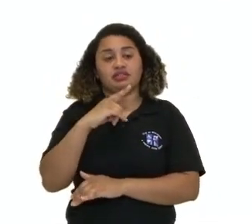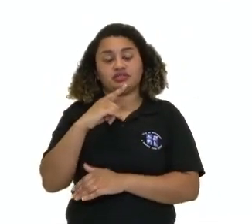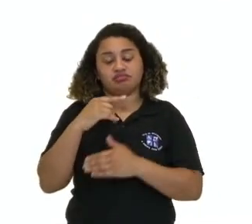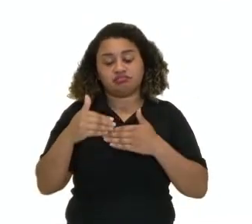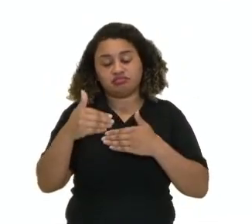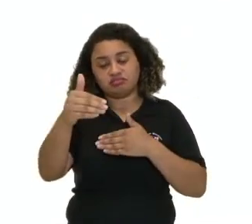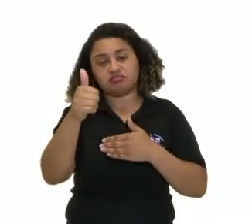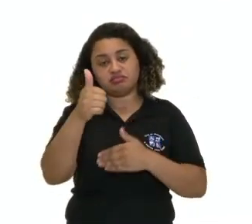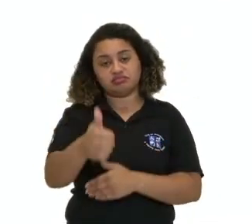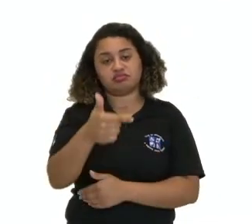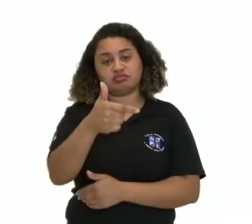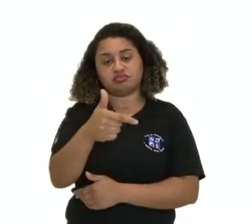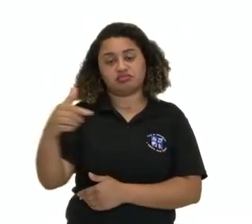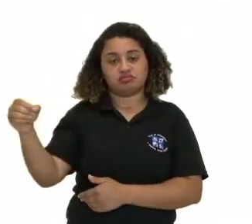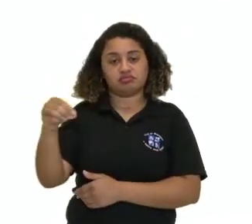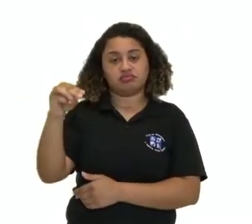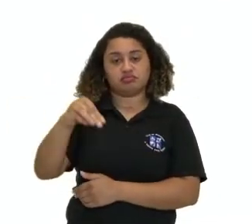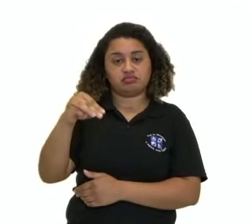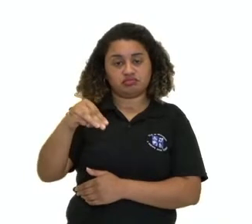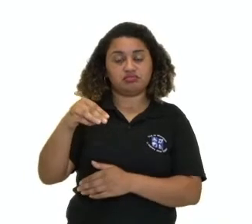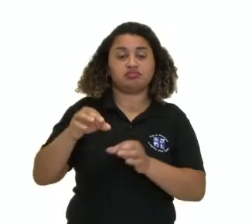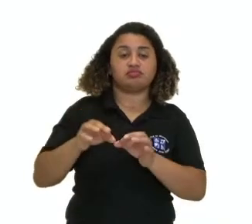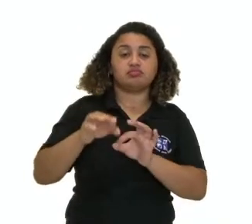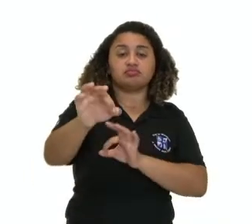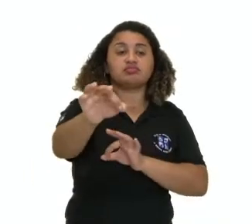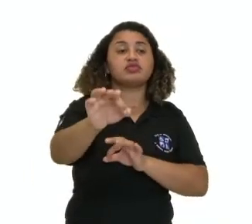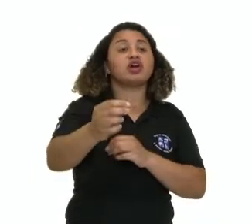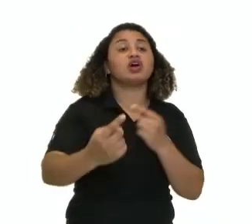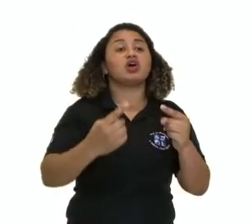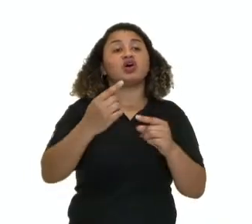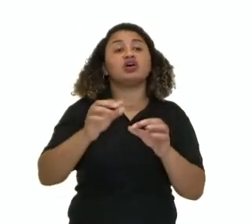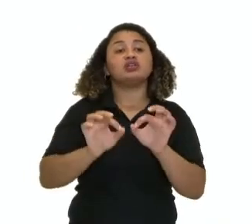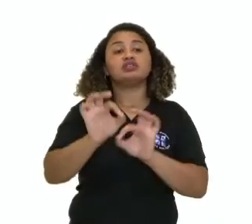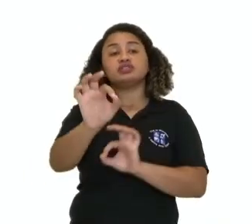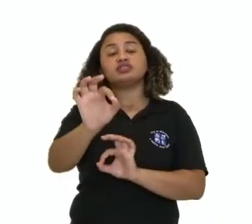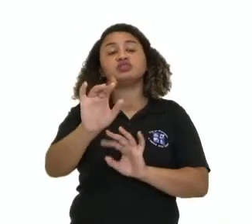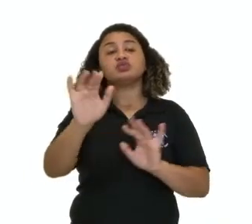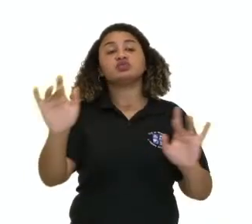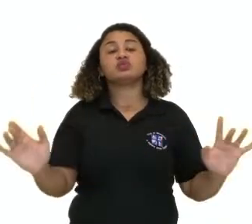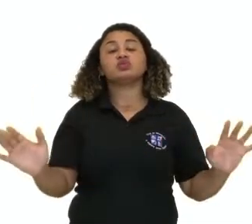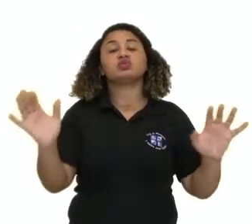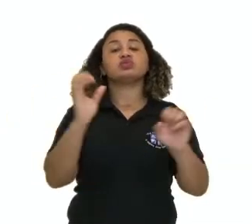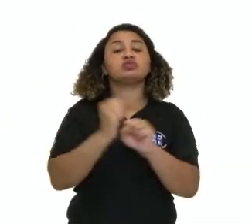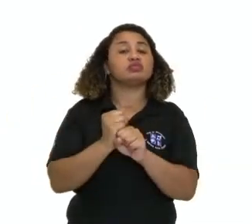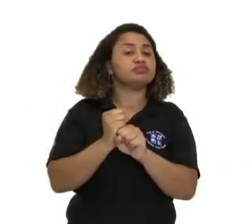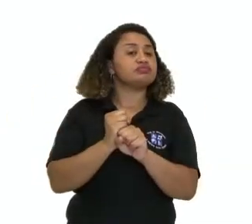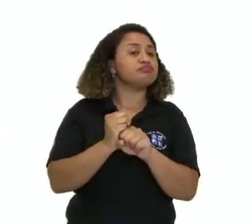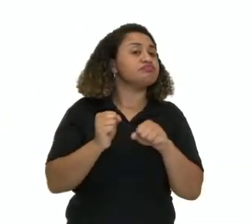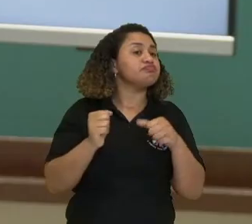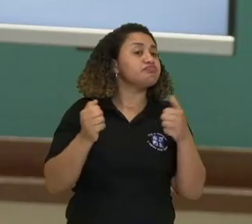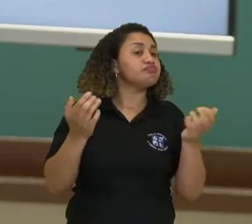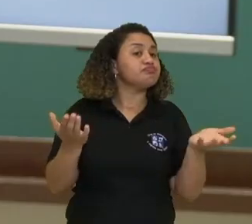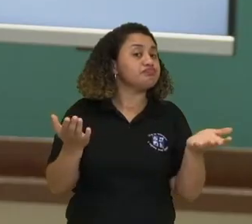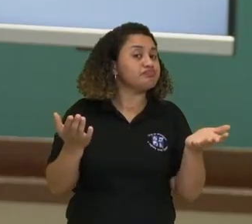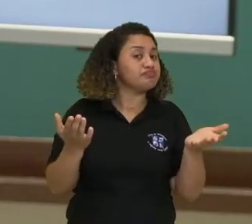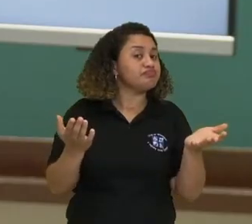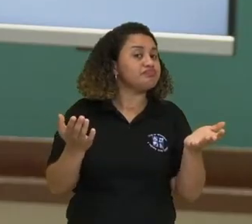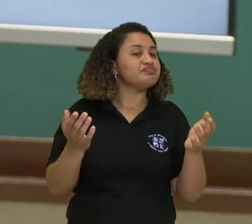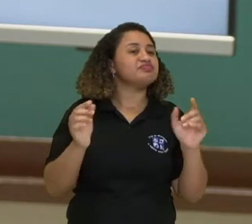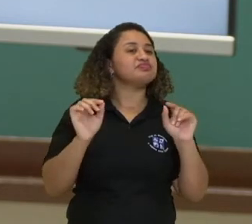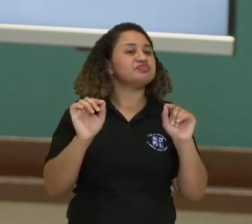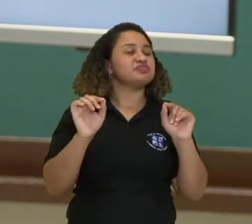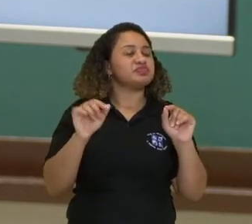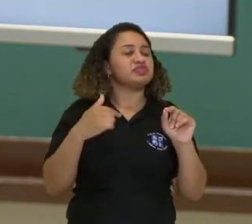percorrer 1.200 metros, qual é a distância total do percurso? Então, né,